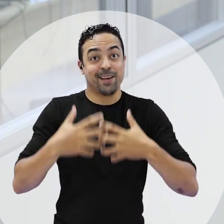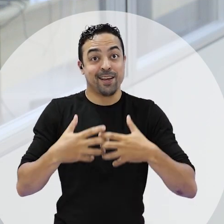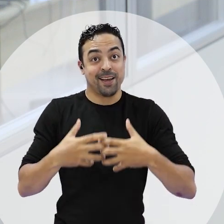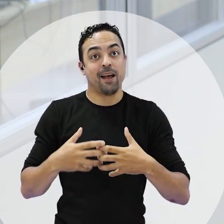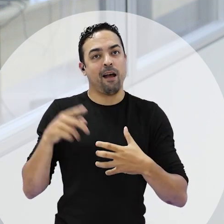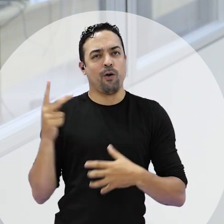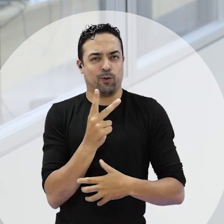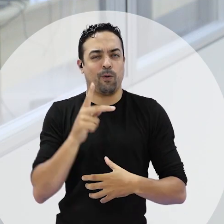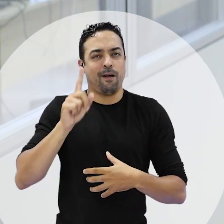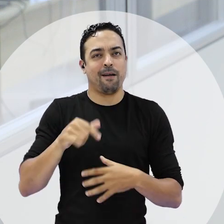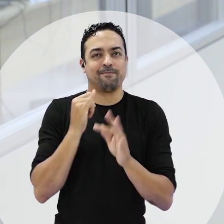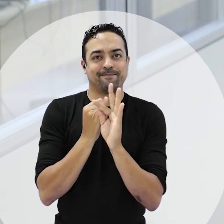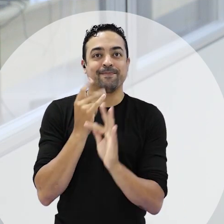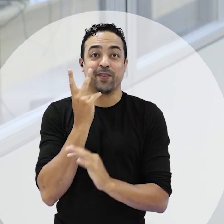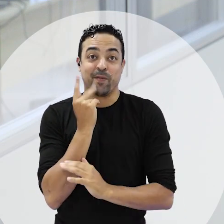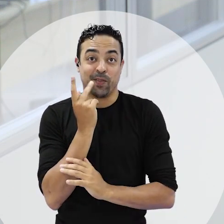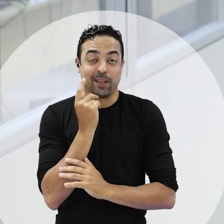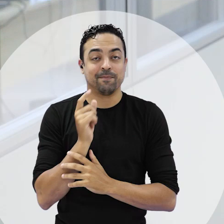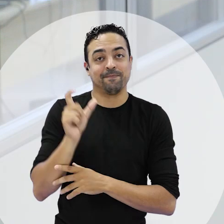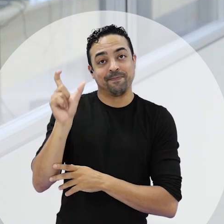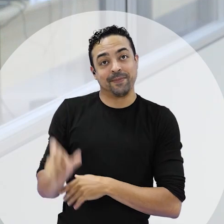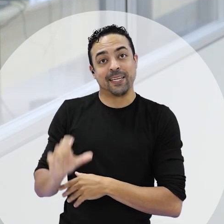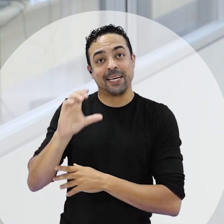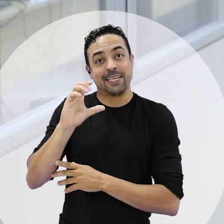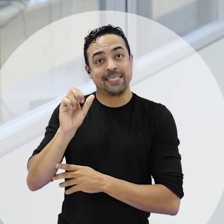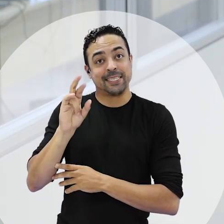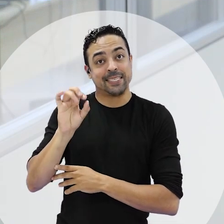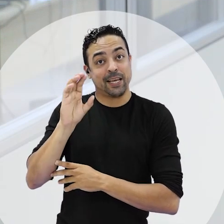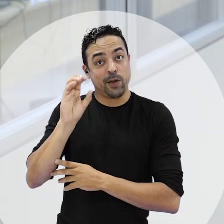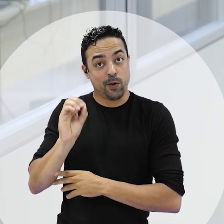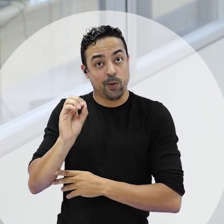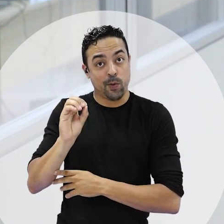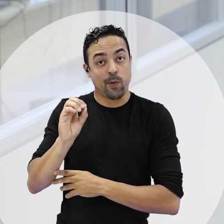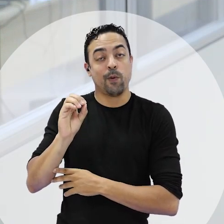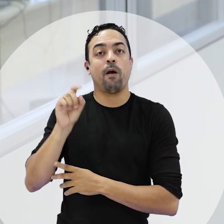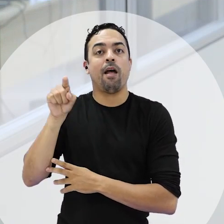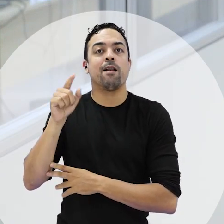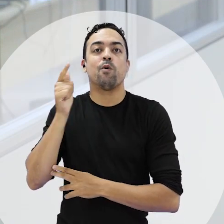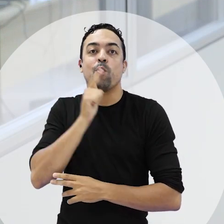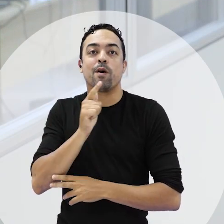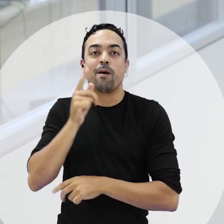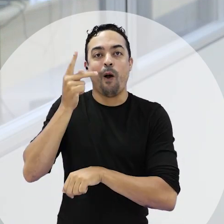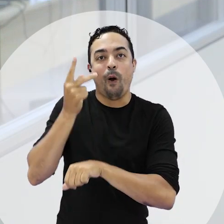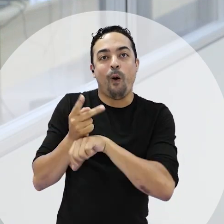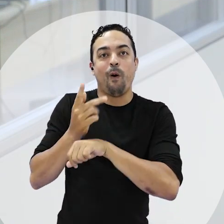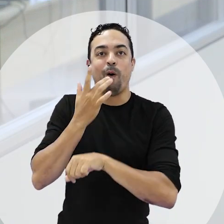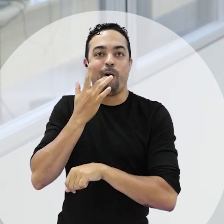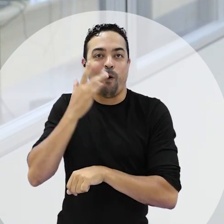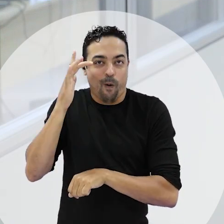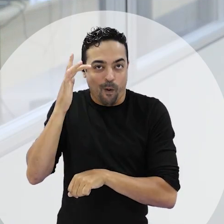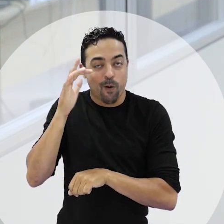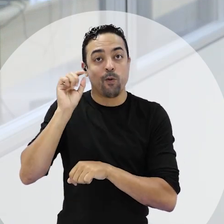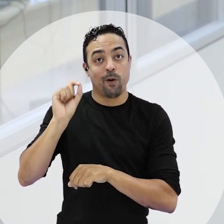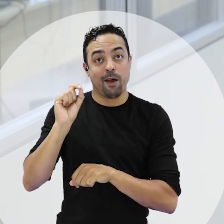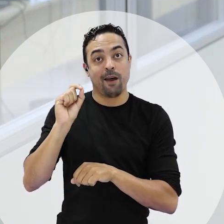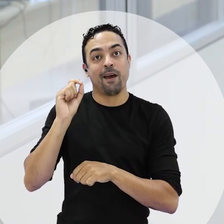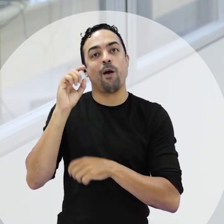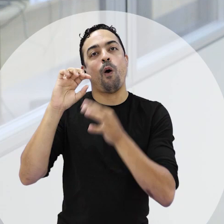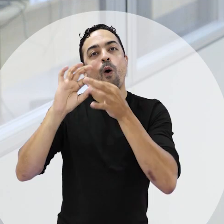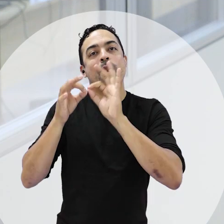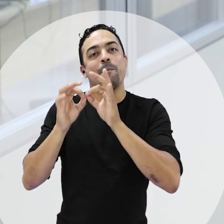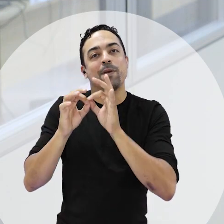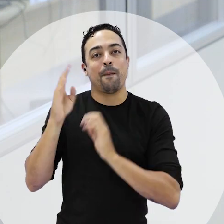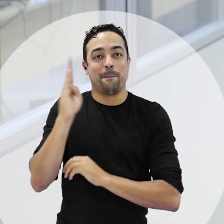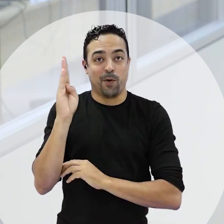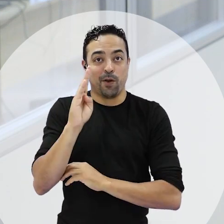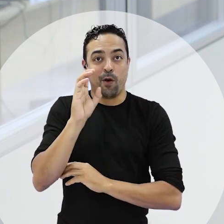ambos do campus Fortaleza um deles é o estudante Cícero Miguel que conquistou a medalha de ouro na Olimpíada Líder americana de biologia